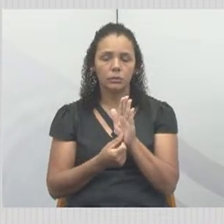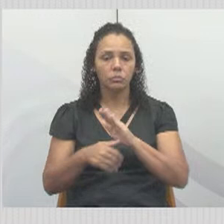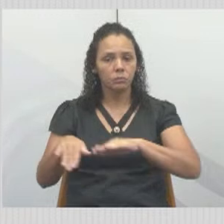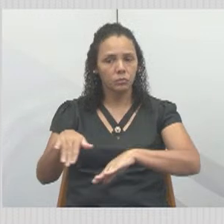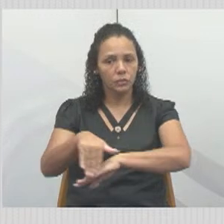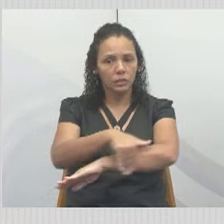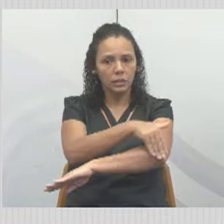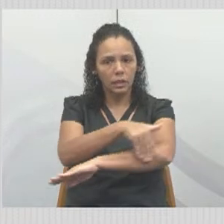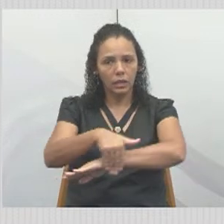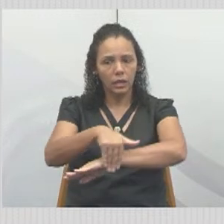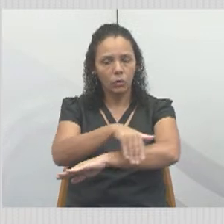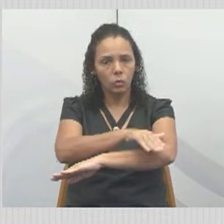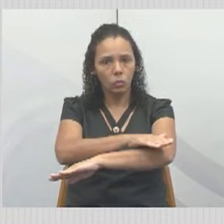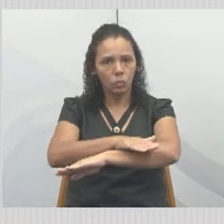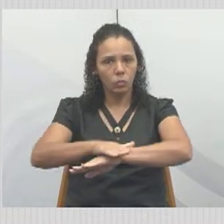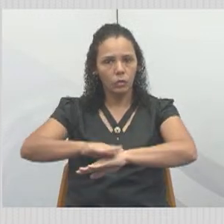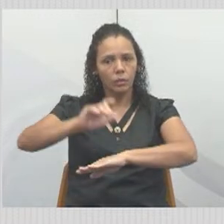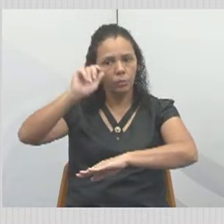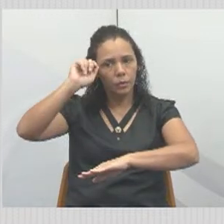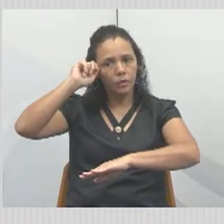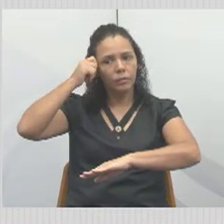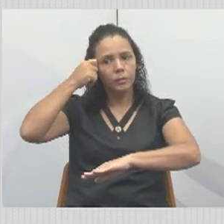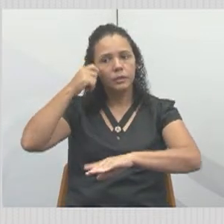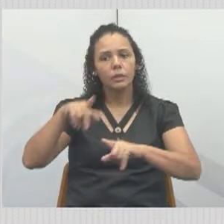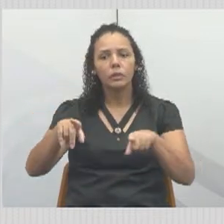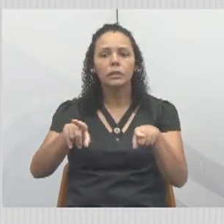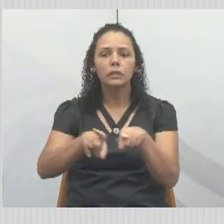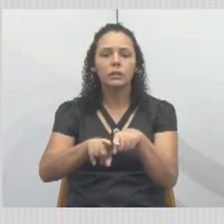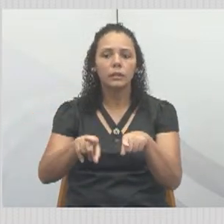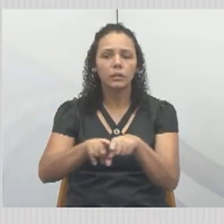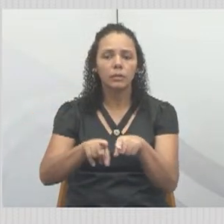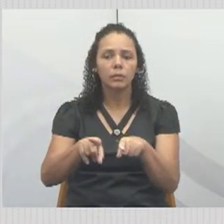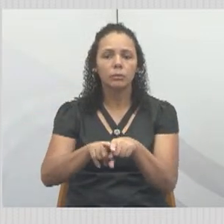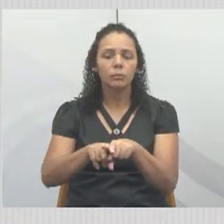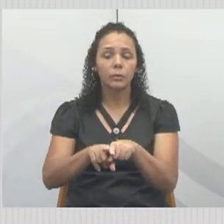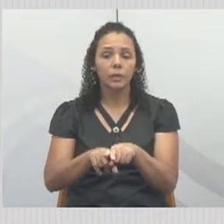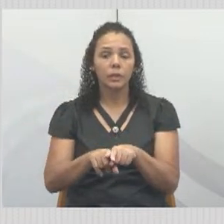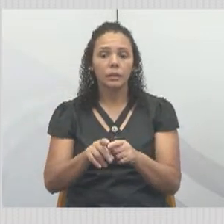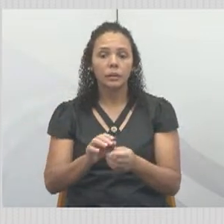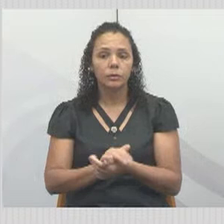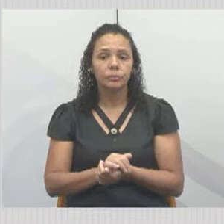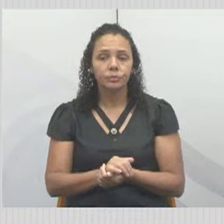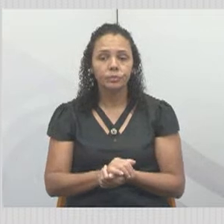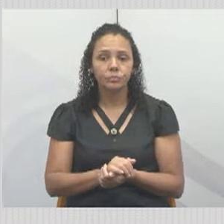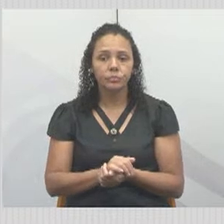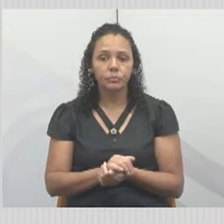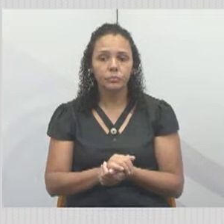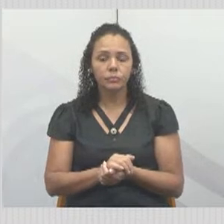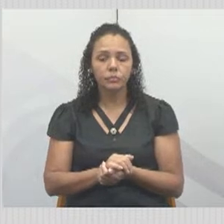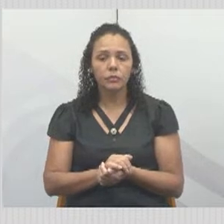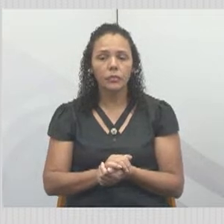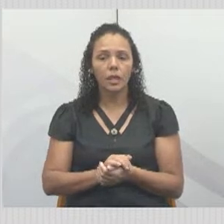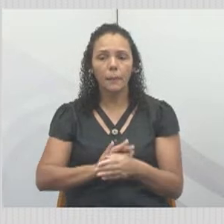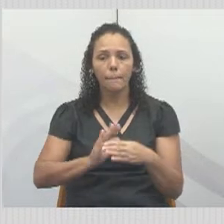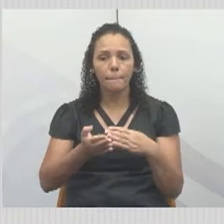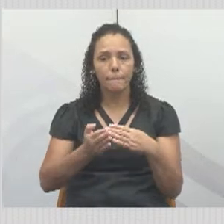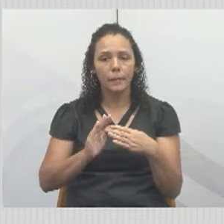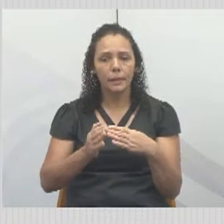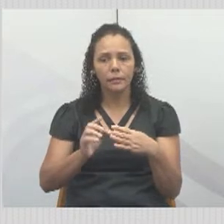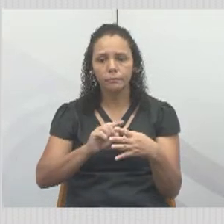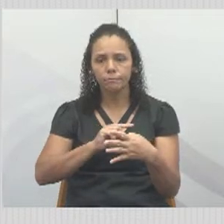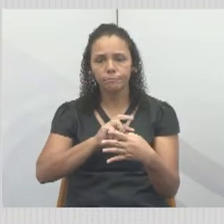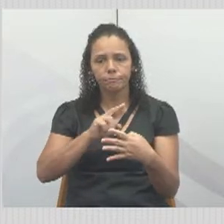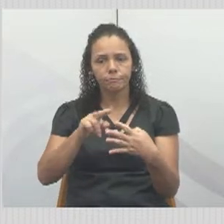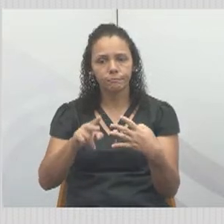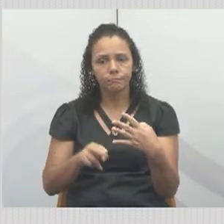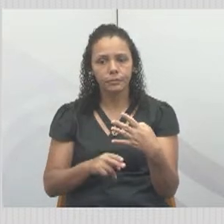Correia, na Vila Zezé, Princesa Diana, no Parque dos Príncipes, Valentim Pinheiro, RECAP, no Jardim Paraíba. Projeto executivo